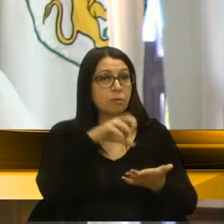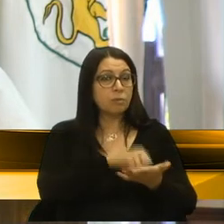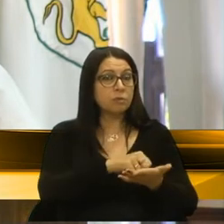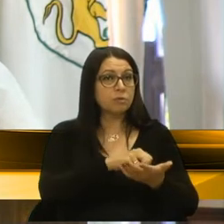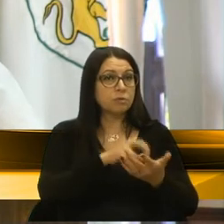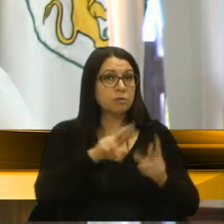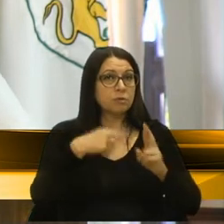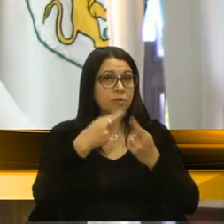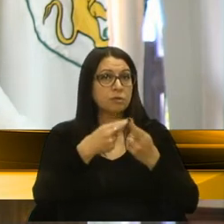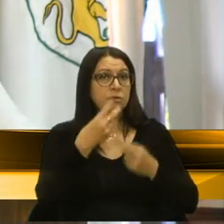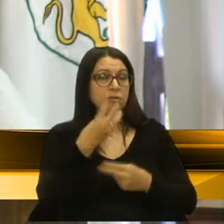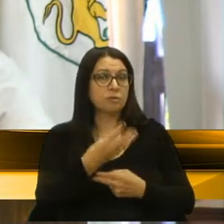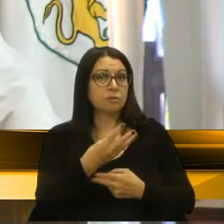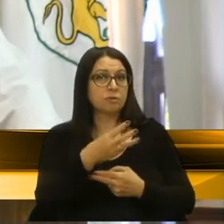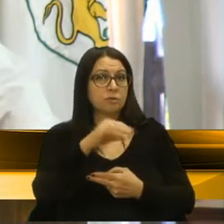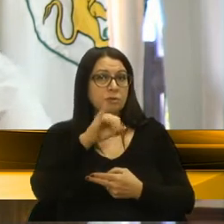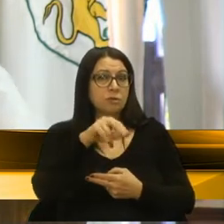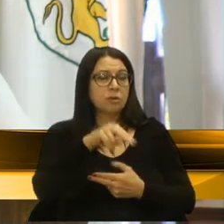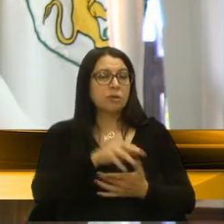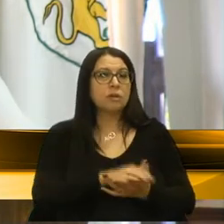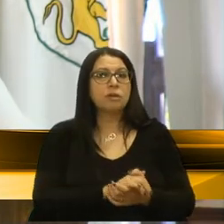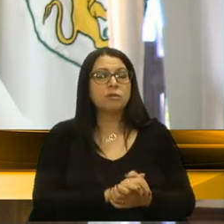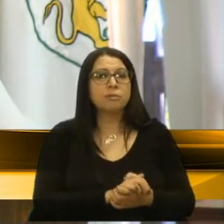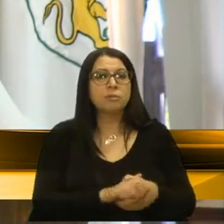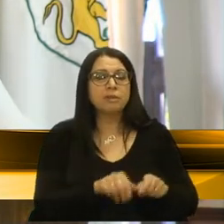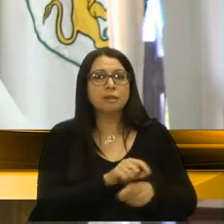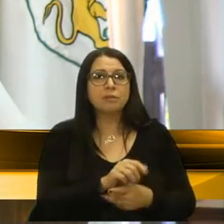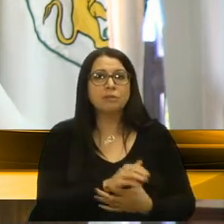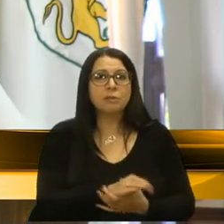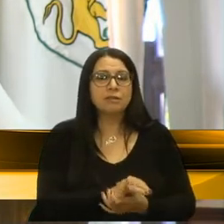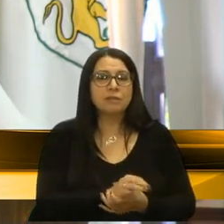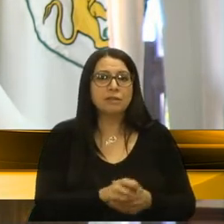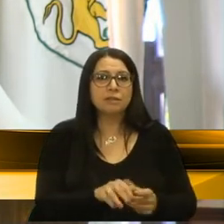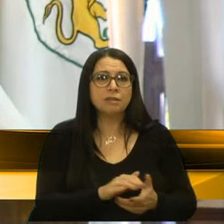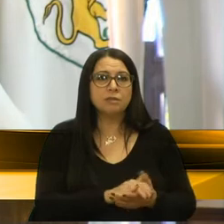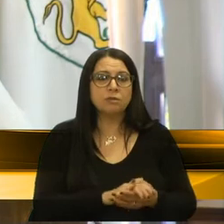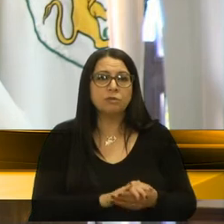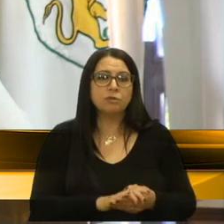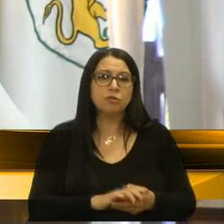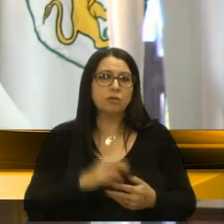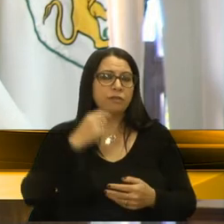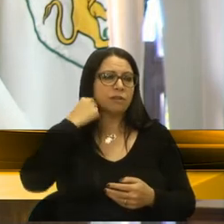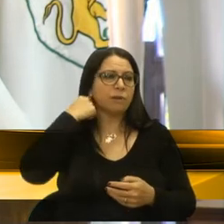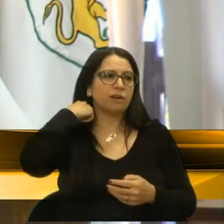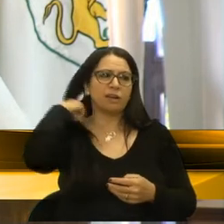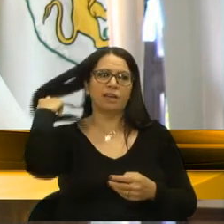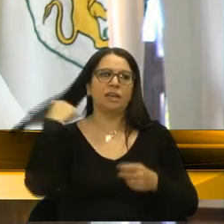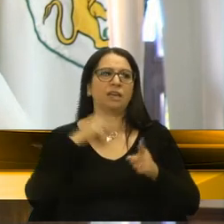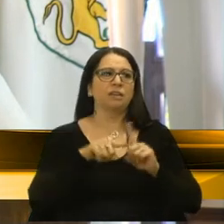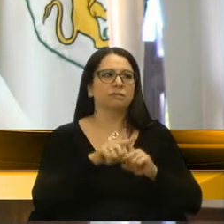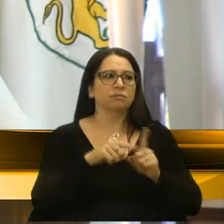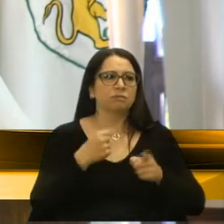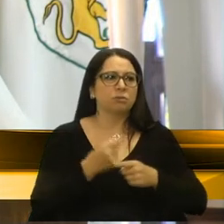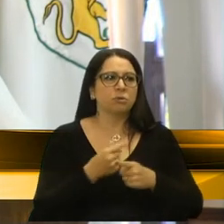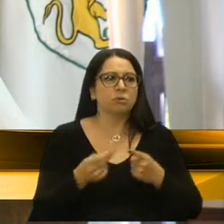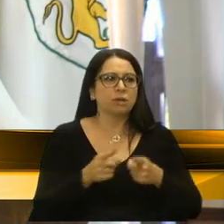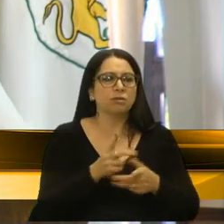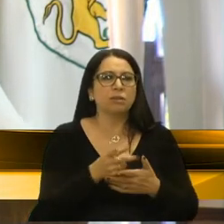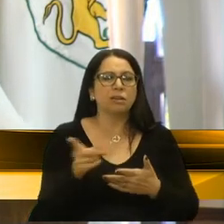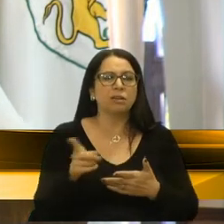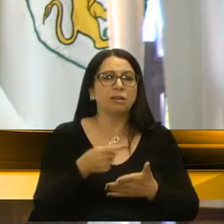dia 3 de junho. Então, quer dizer que... estamos aí mais uma vez torcendo,